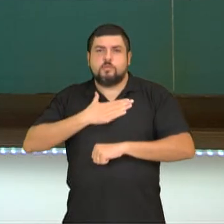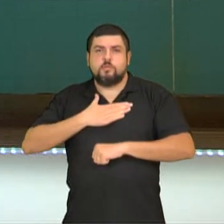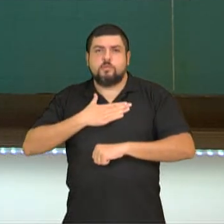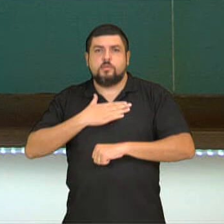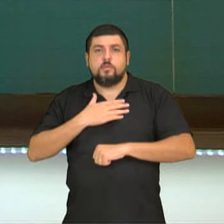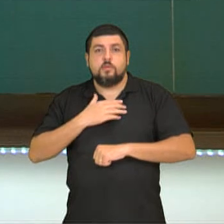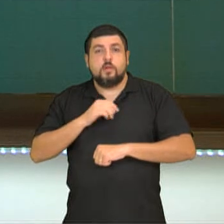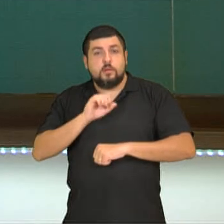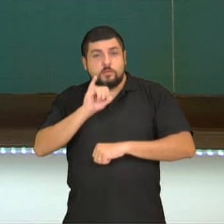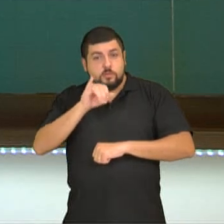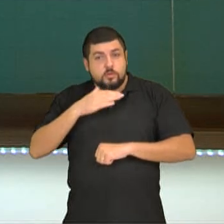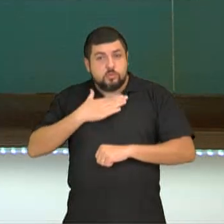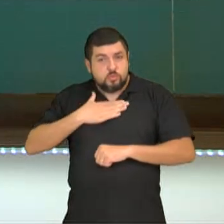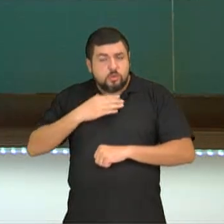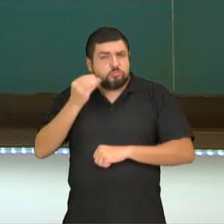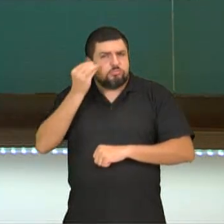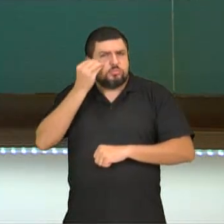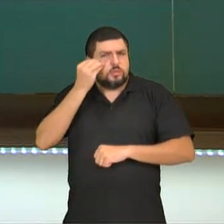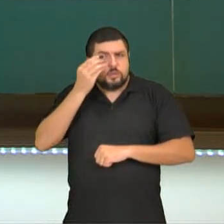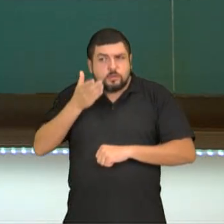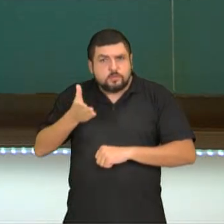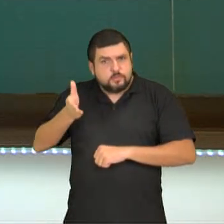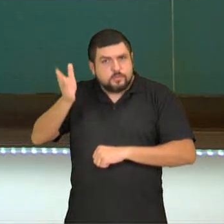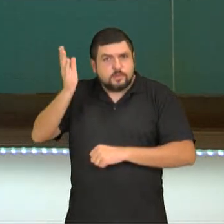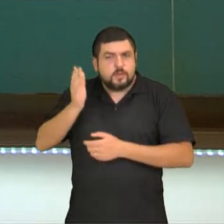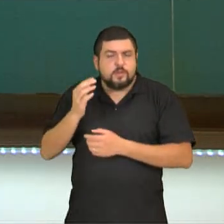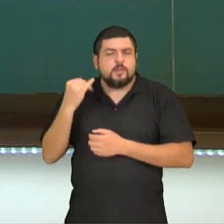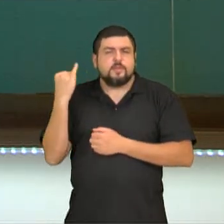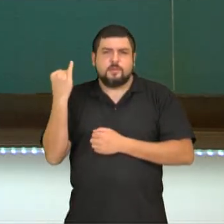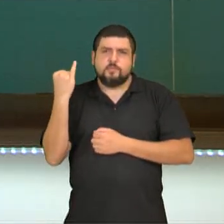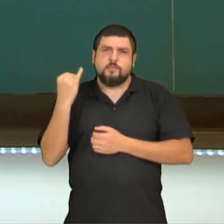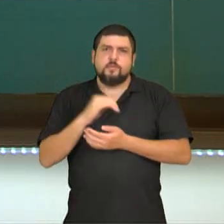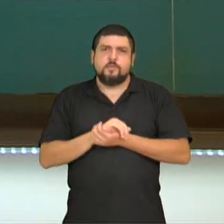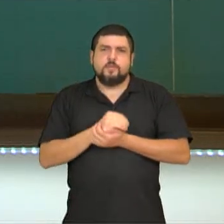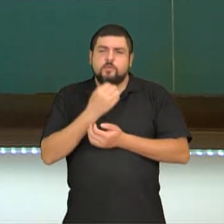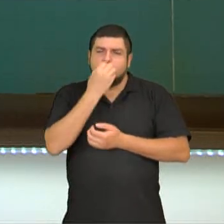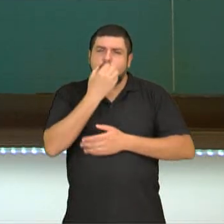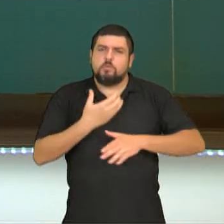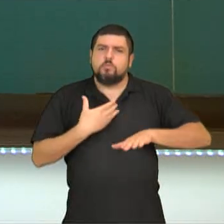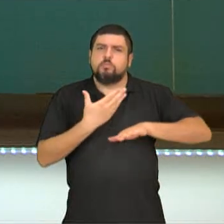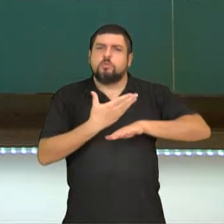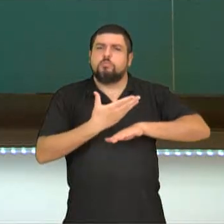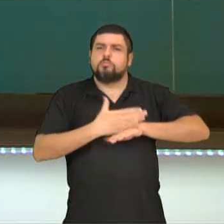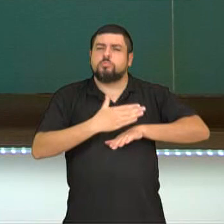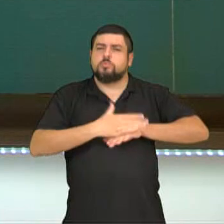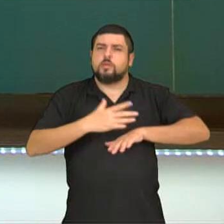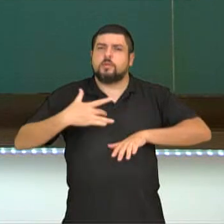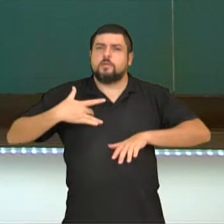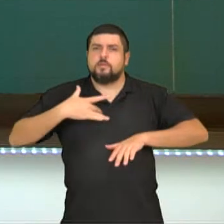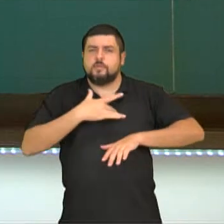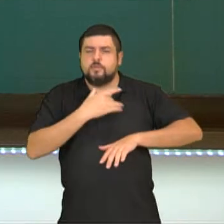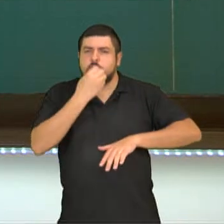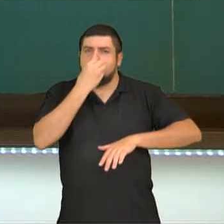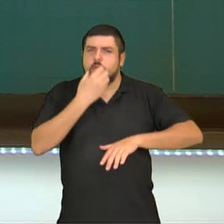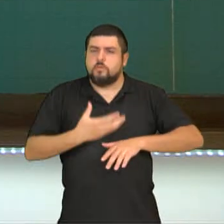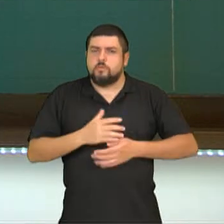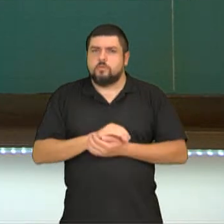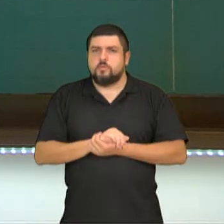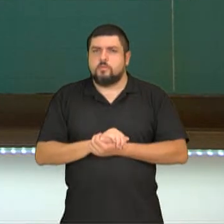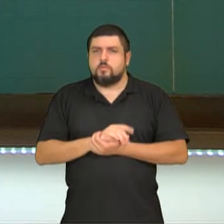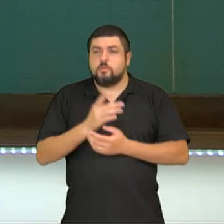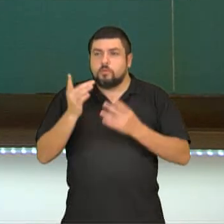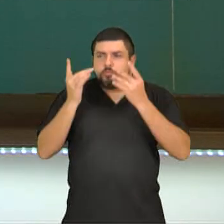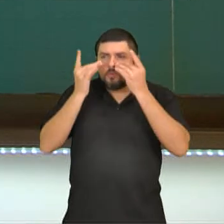gostaria, faça, tente fazer, experimente, né? É importante. Se a gente gostaram de alguma luta que